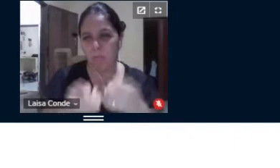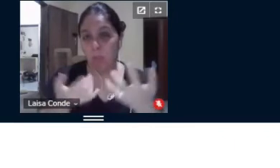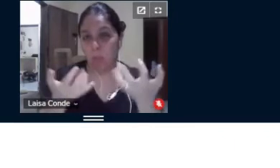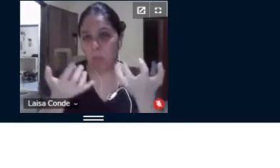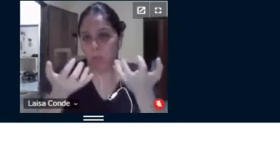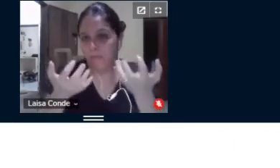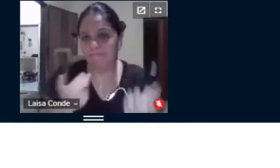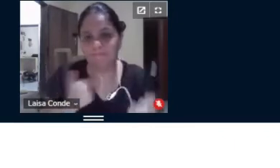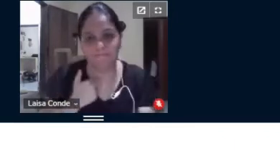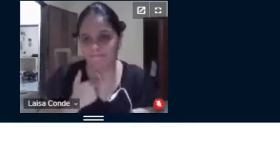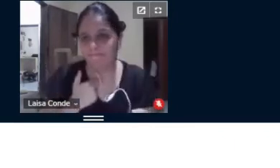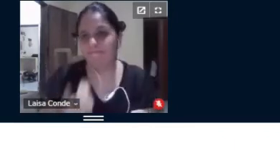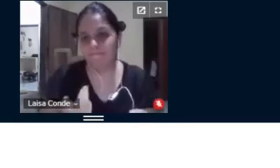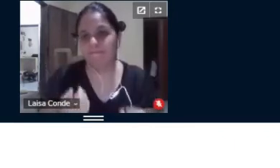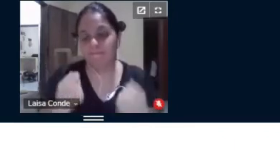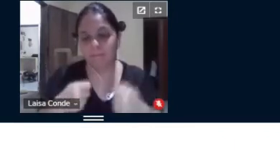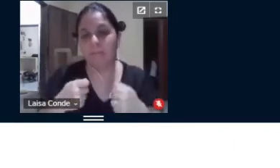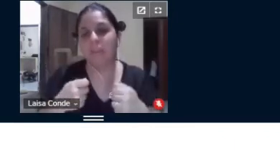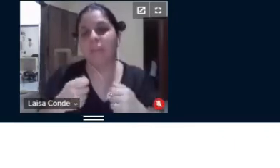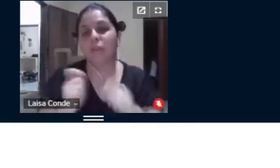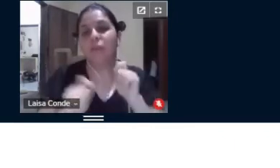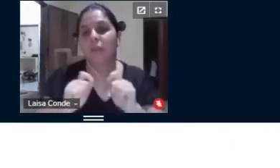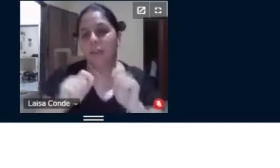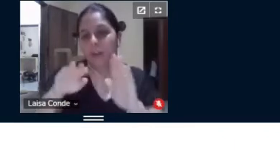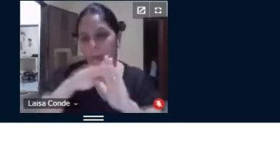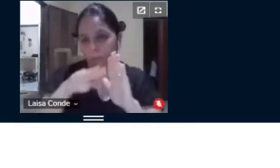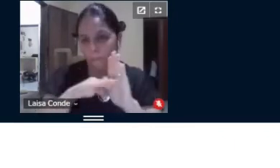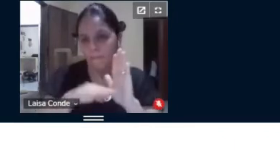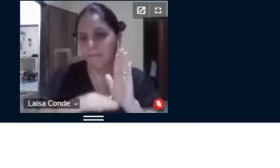essa padronização dos